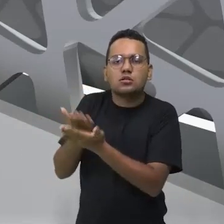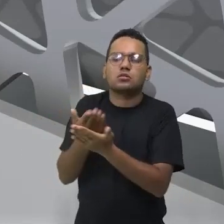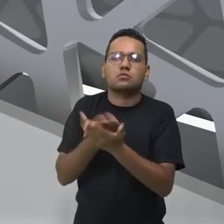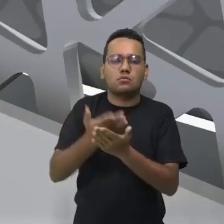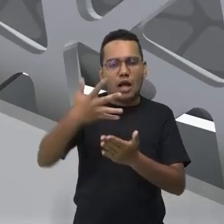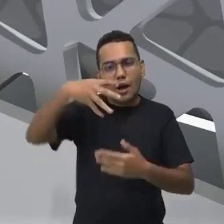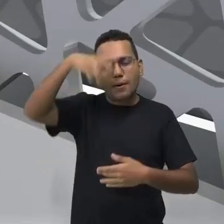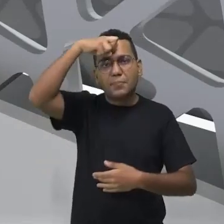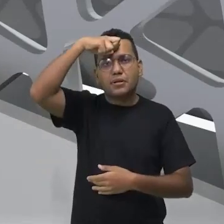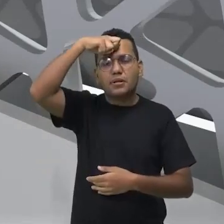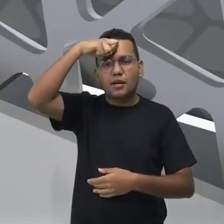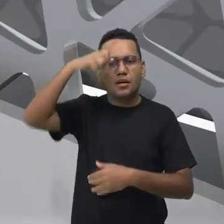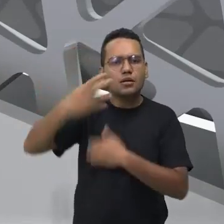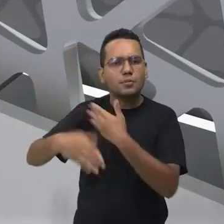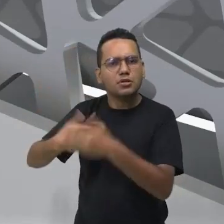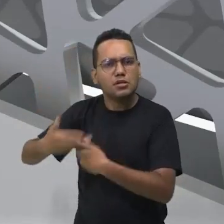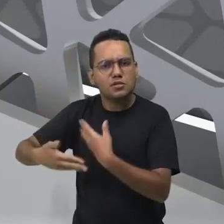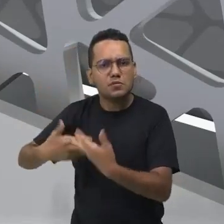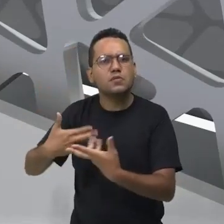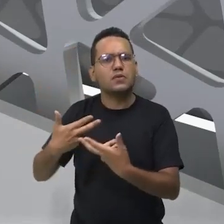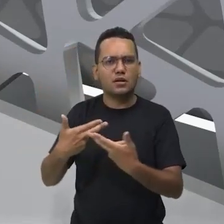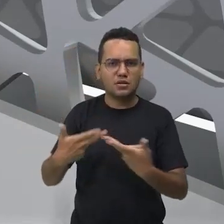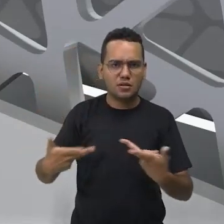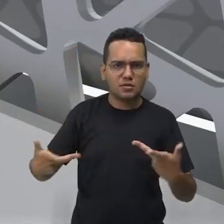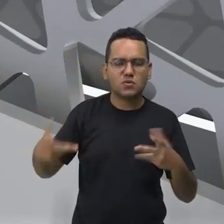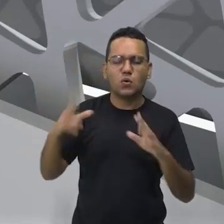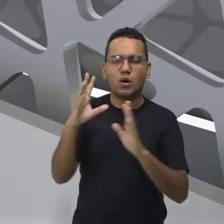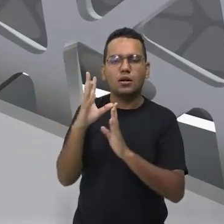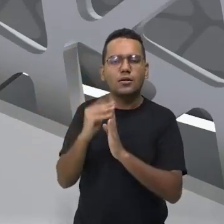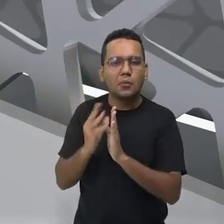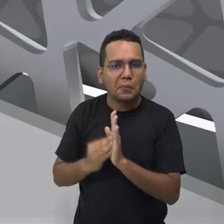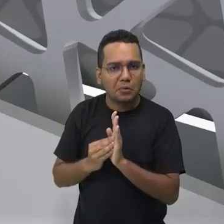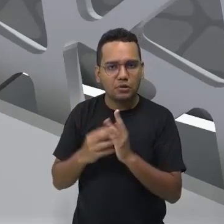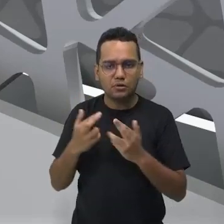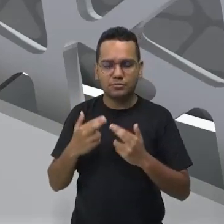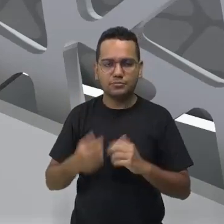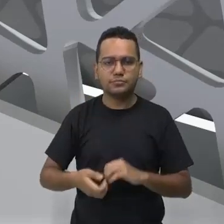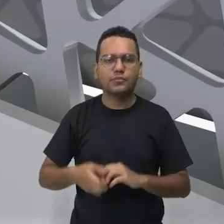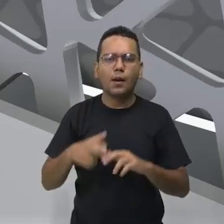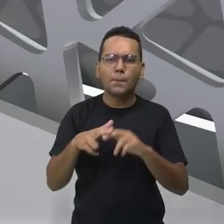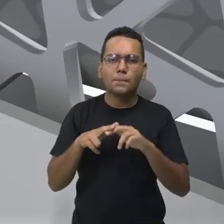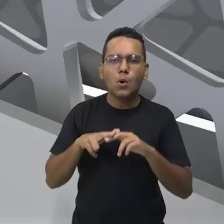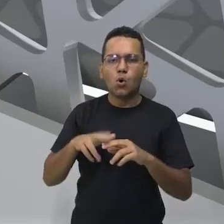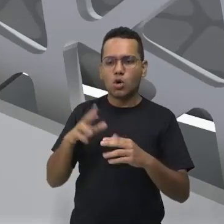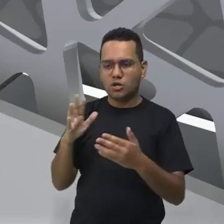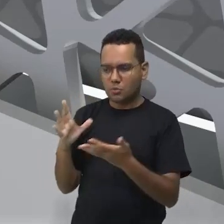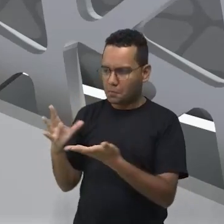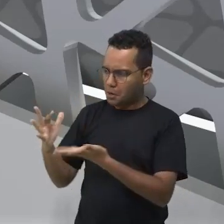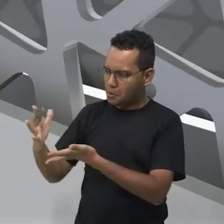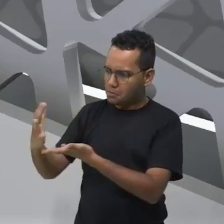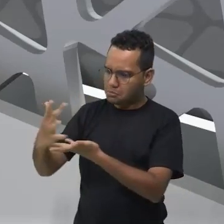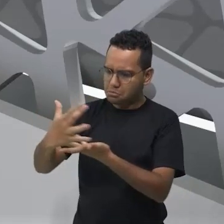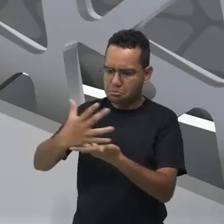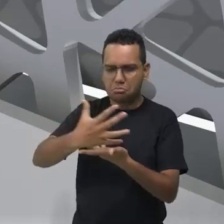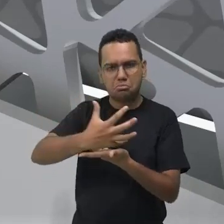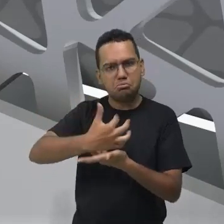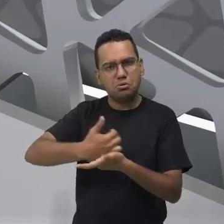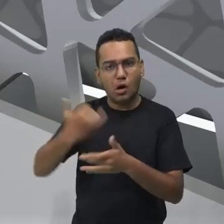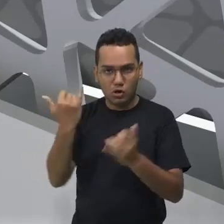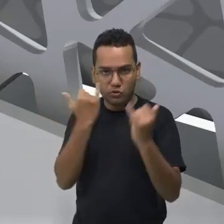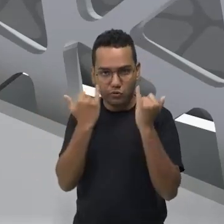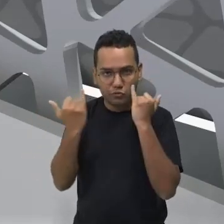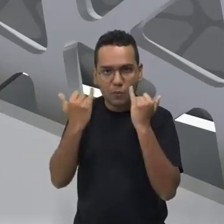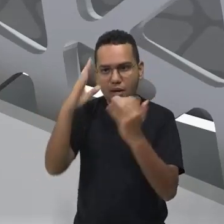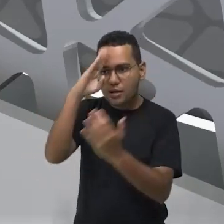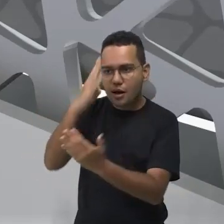para aprender, fixar o exercício, o conteúdo da aula. Você sempre seleciona diversas informações